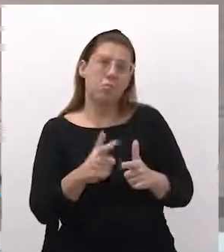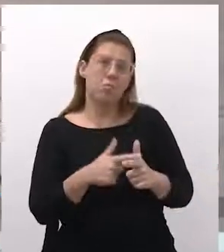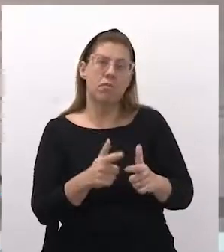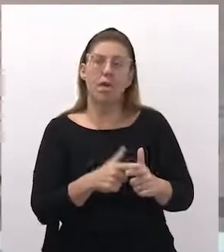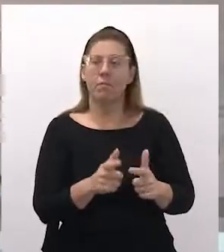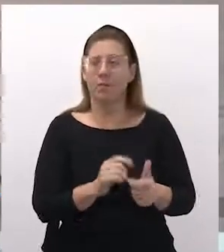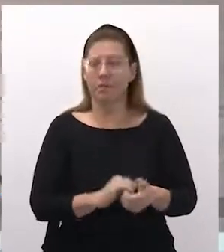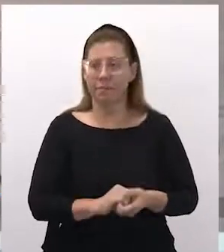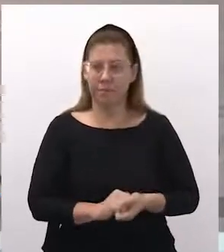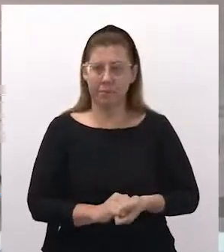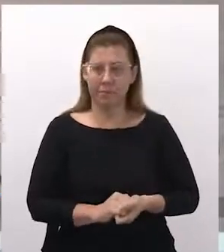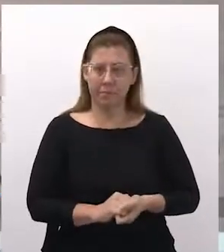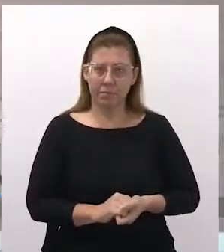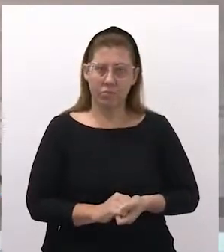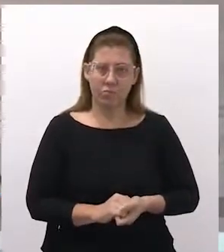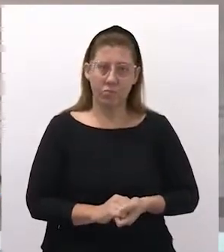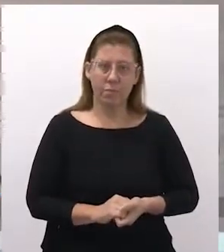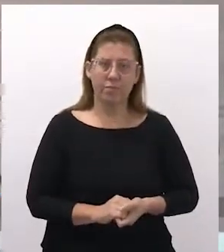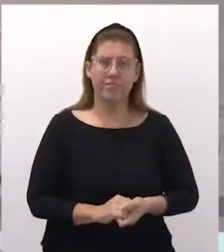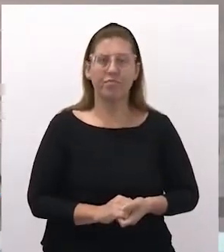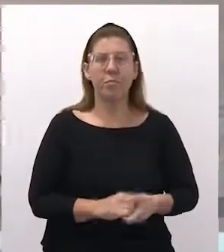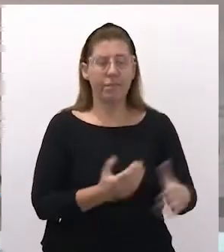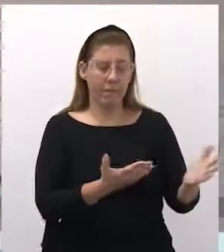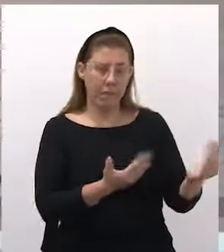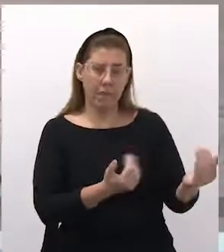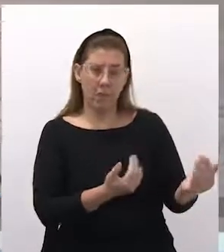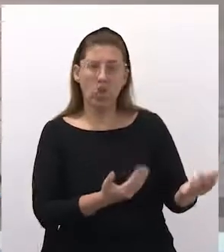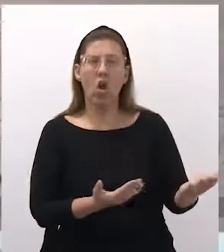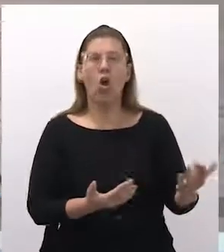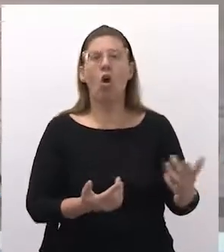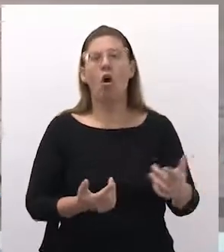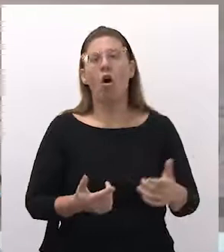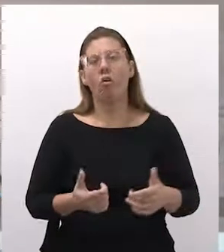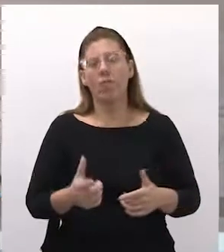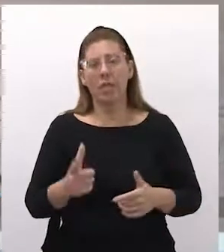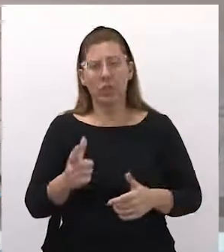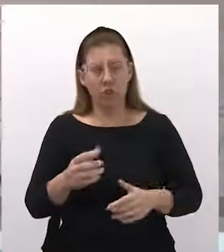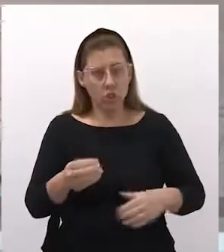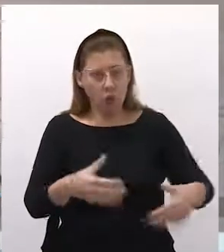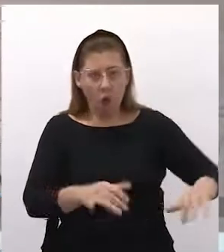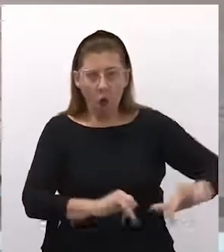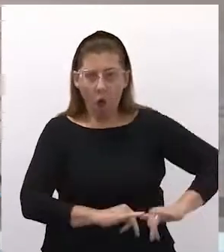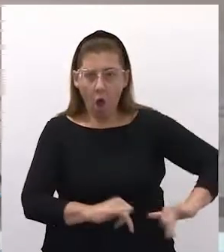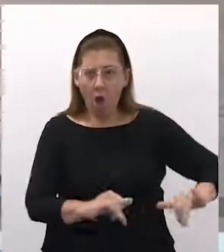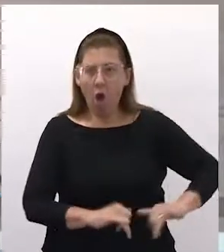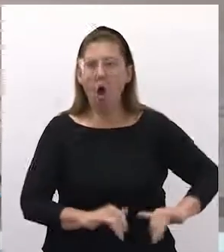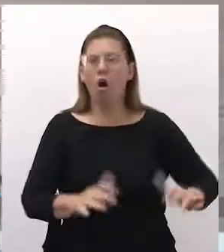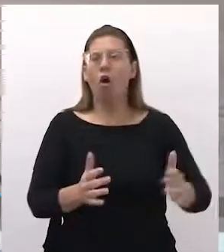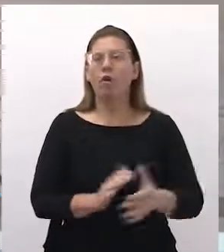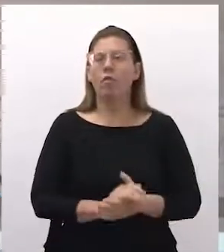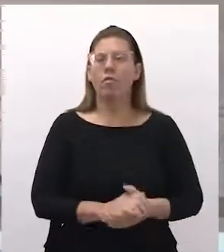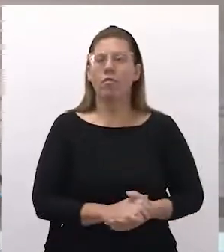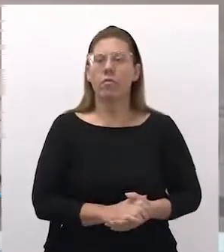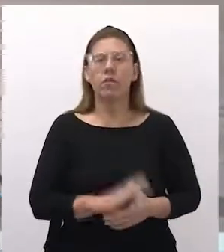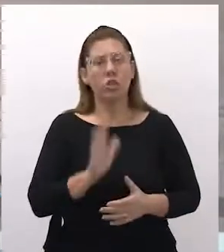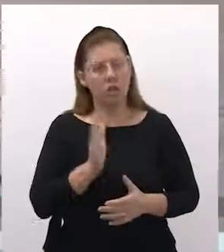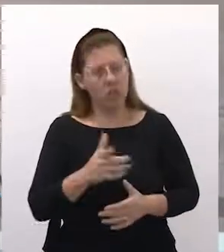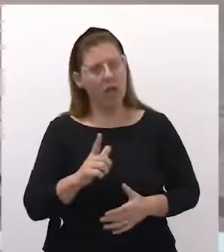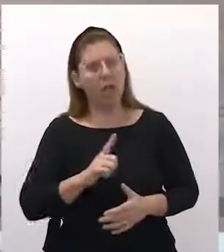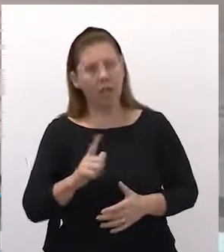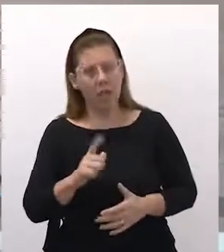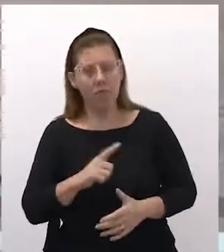entendem? Os nossos jovens em situação de vulnerabilidade, por exemplo, os que já cometeram um tipo de